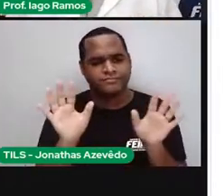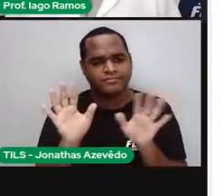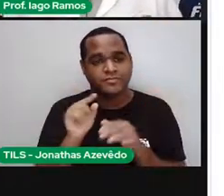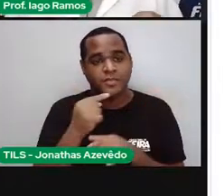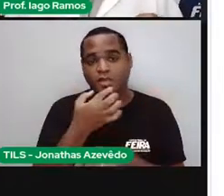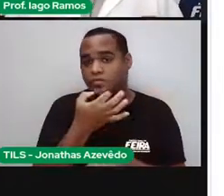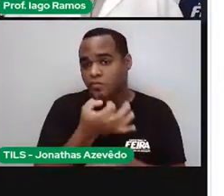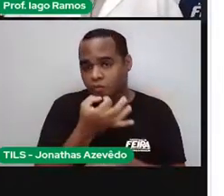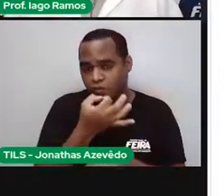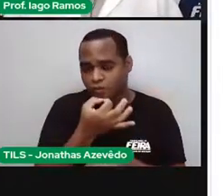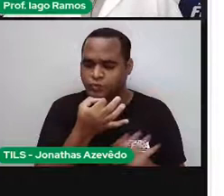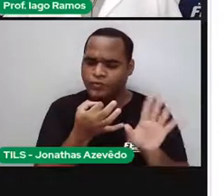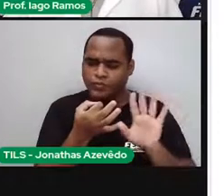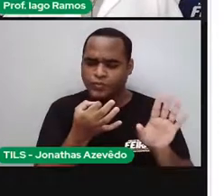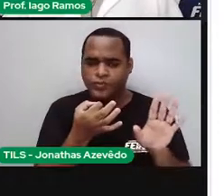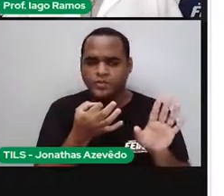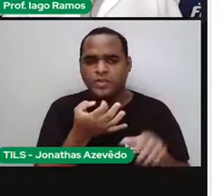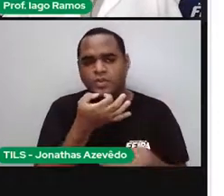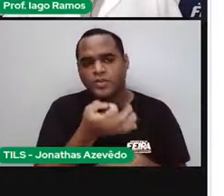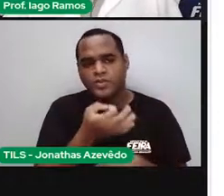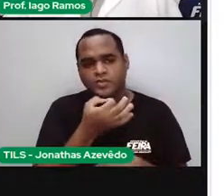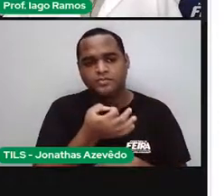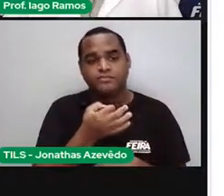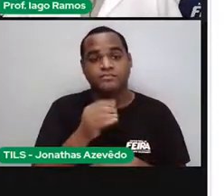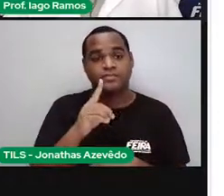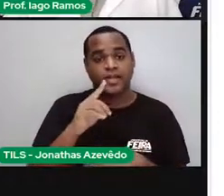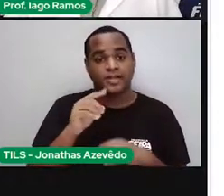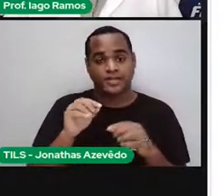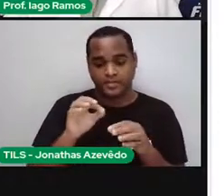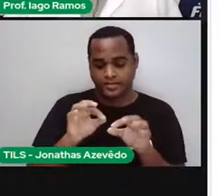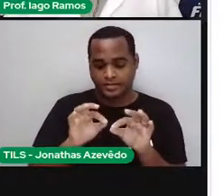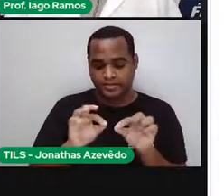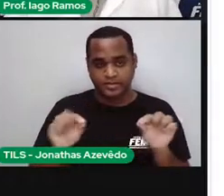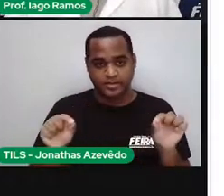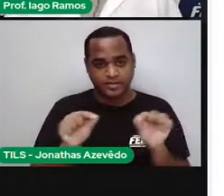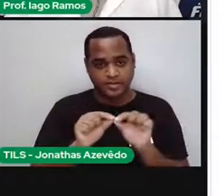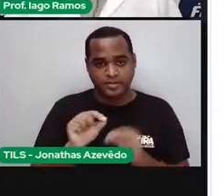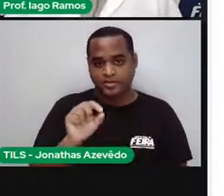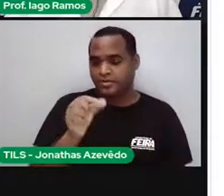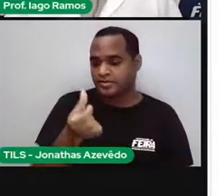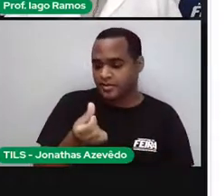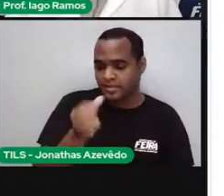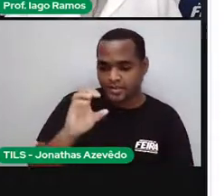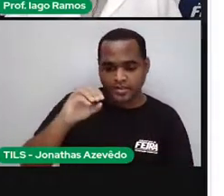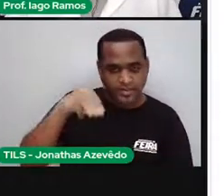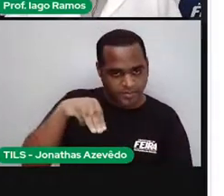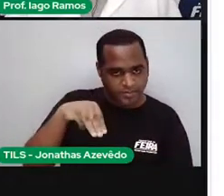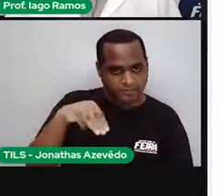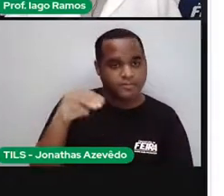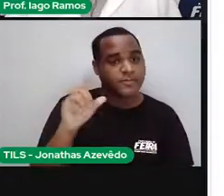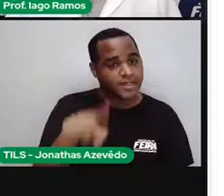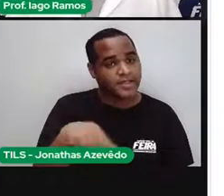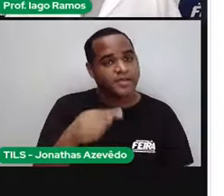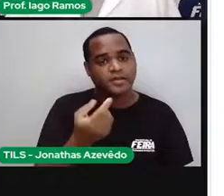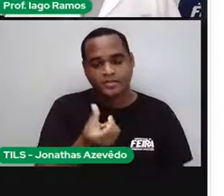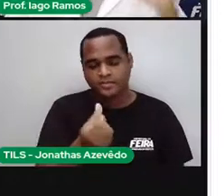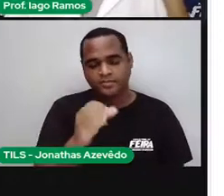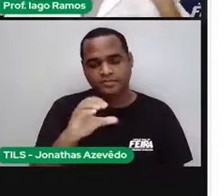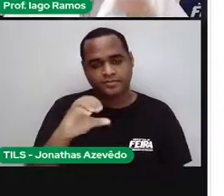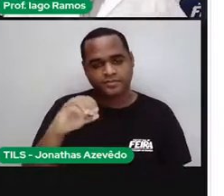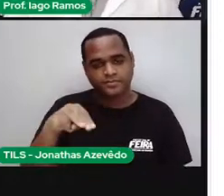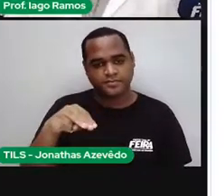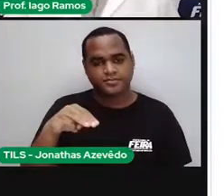eu sugeri assim ó vamos pensar que o comprimento desse retângulo é 6 cm e Oh